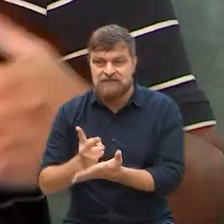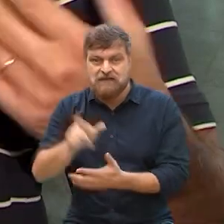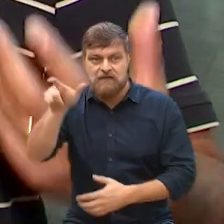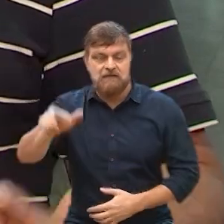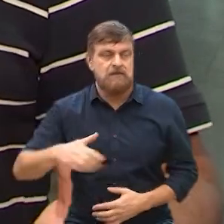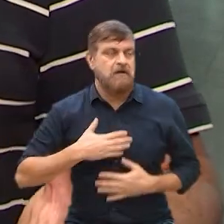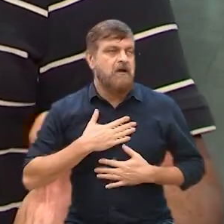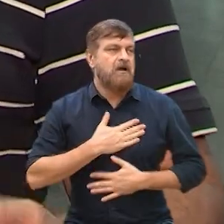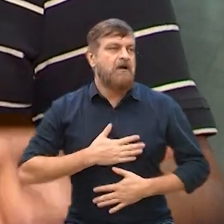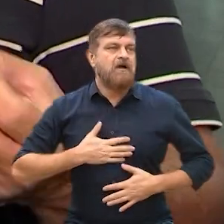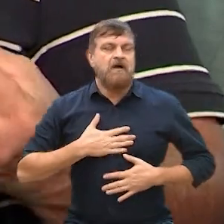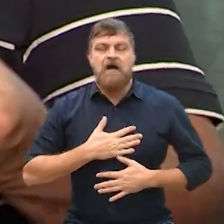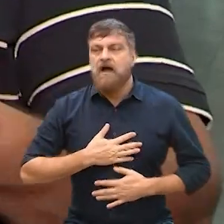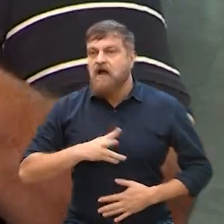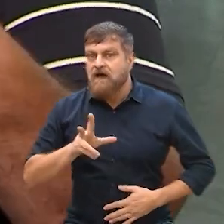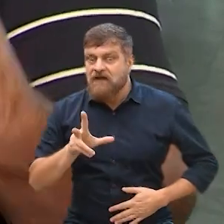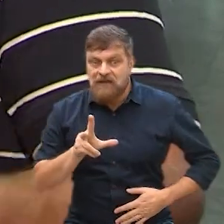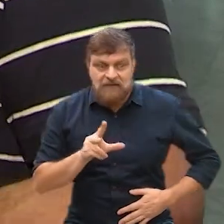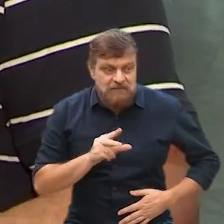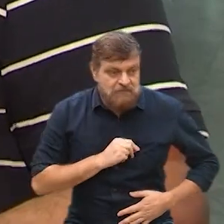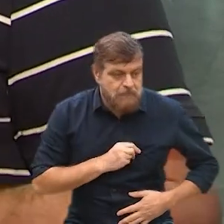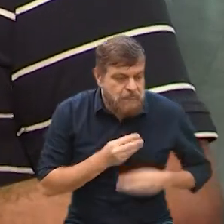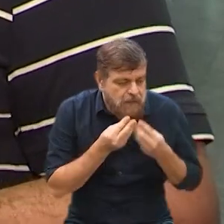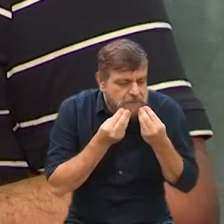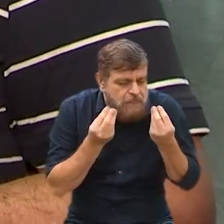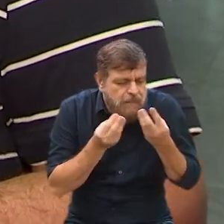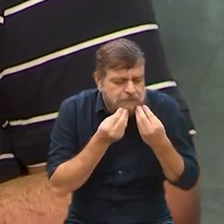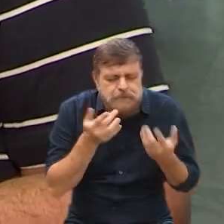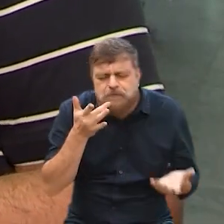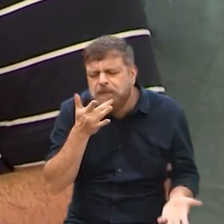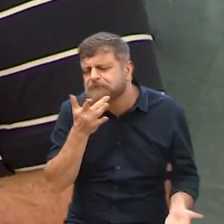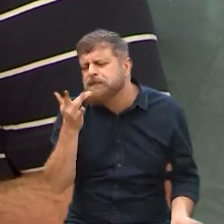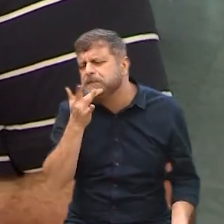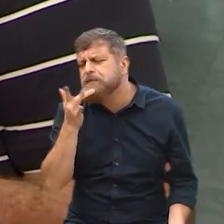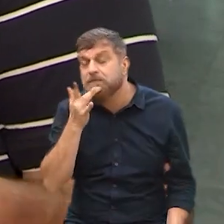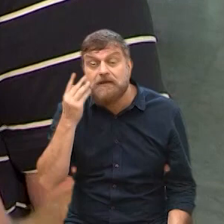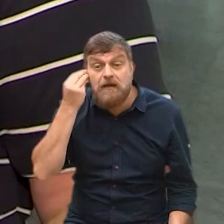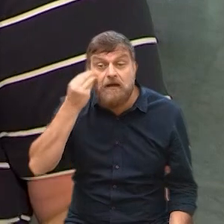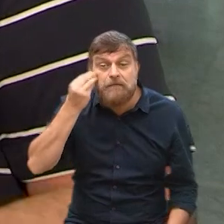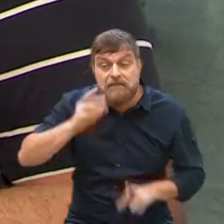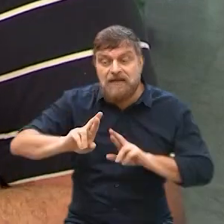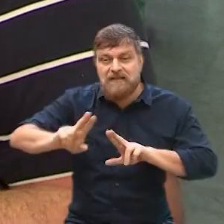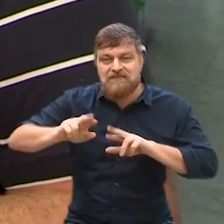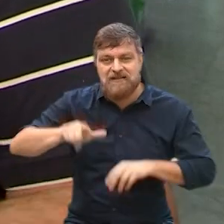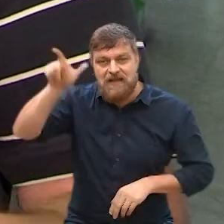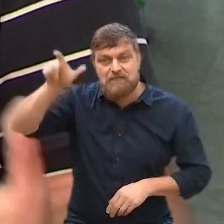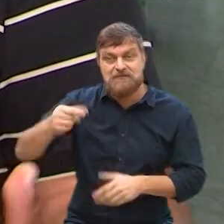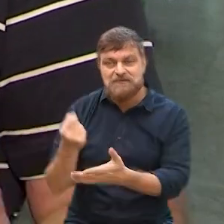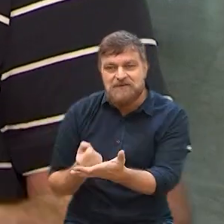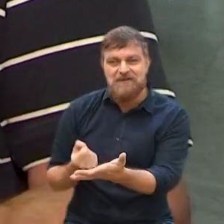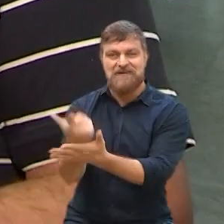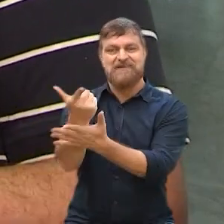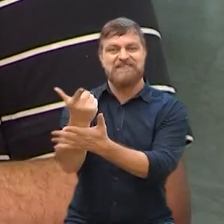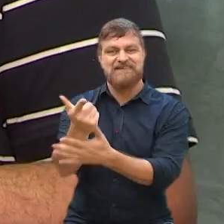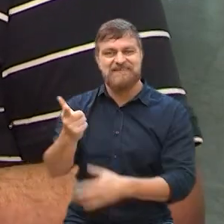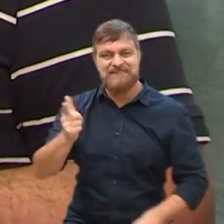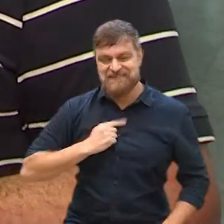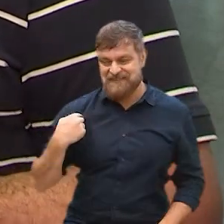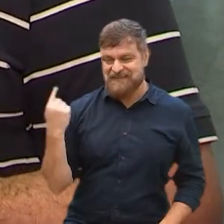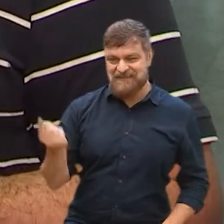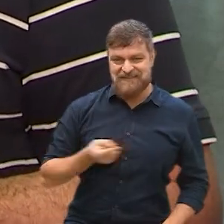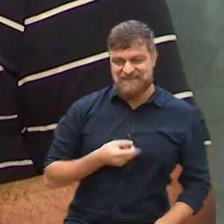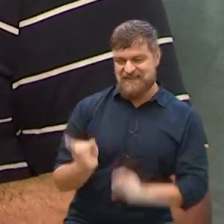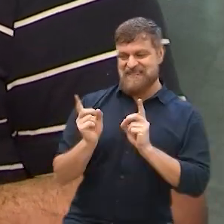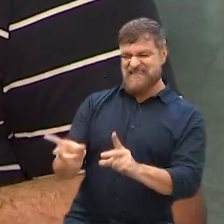certo. O pessoal provava, no provar tinha uma experiência diferente e acabava abrindo espaço para a gente